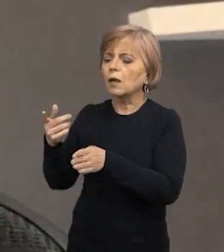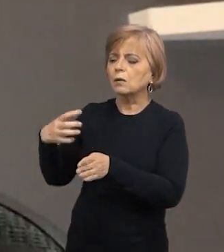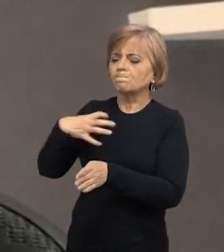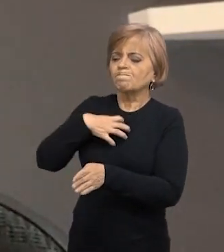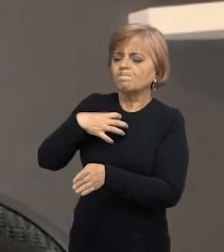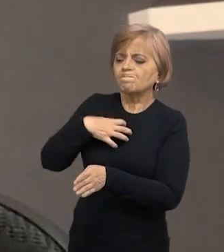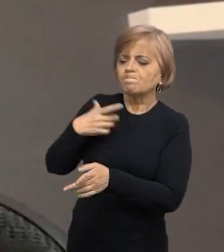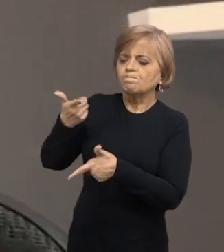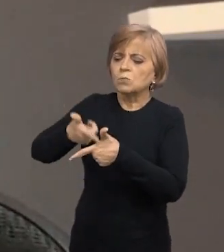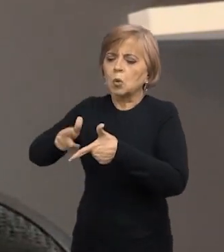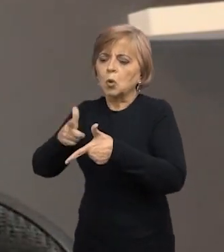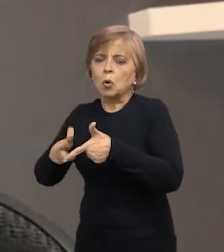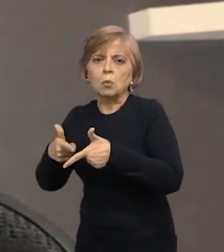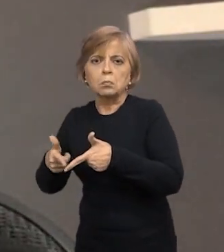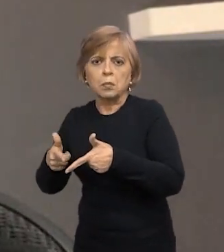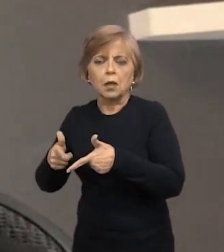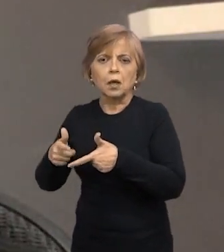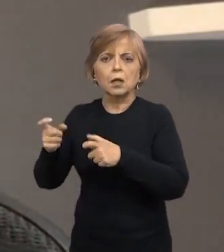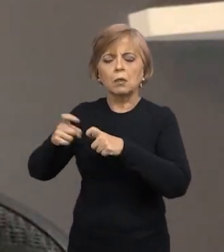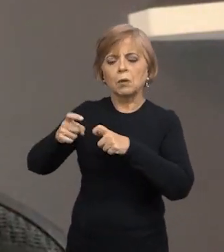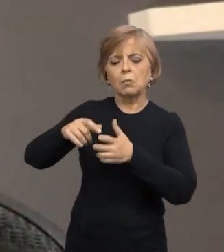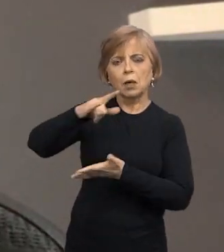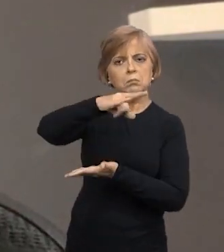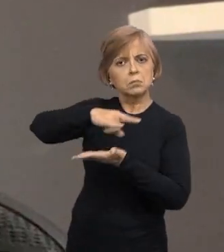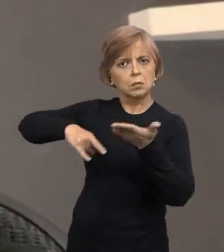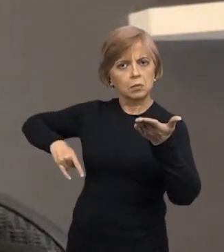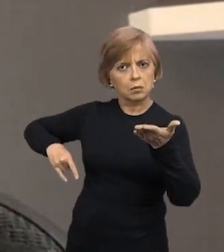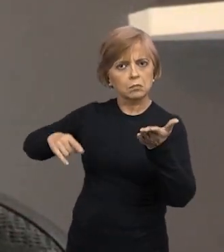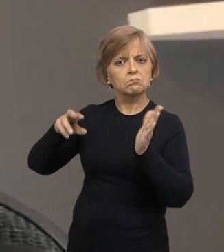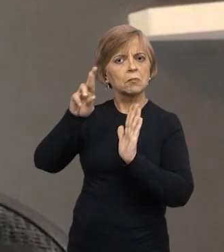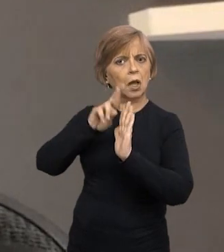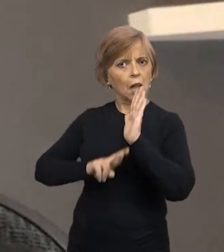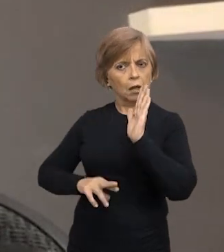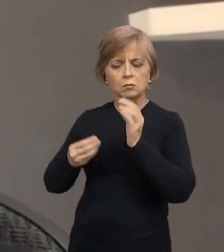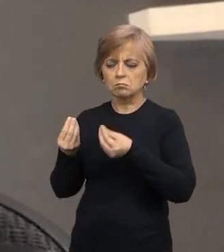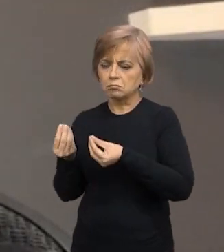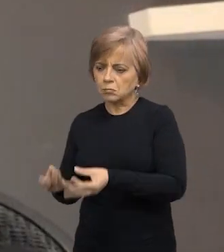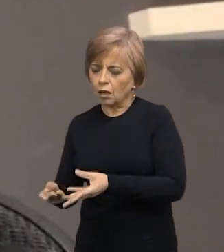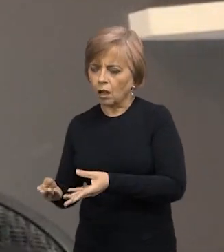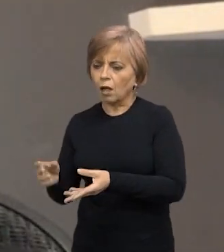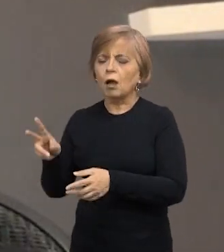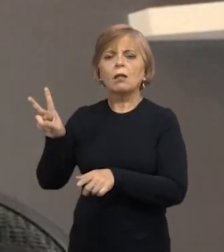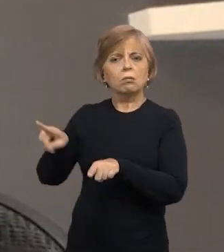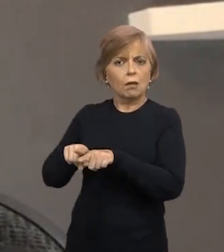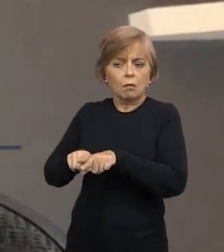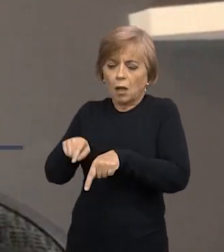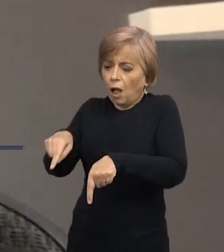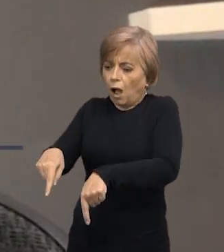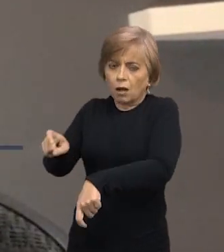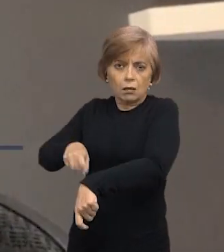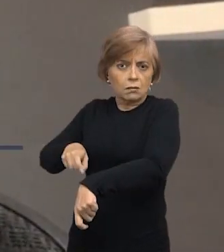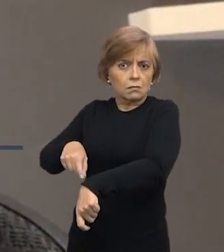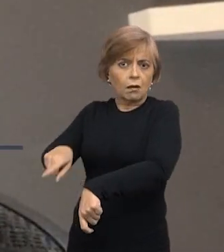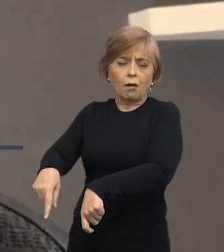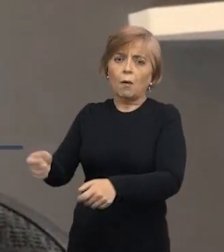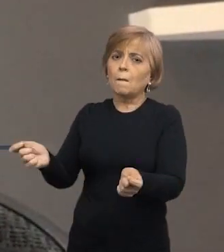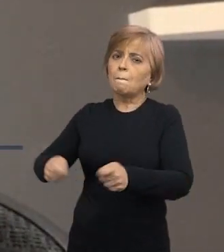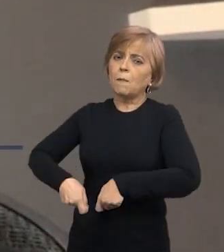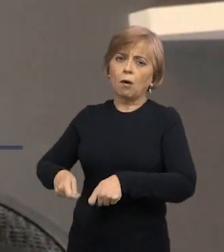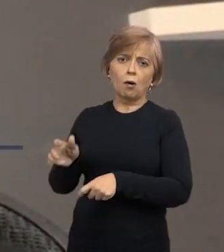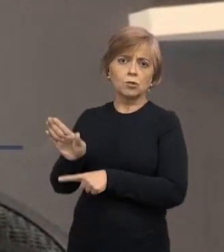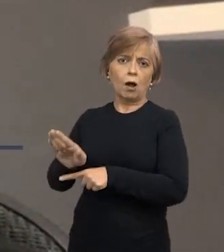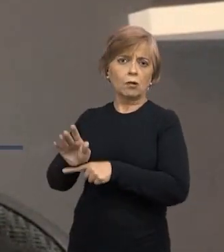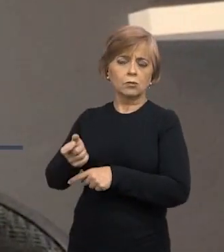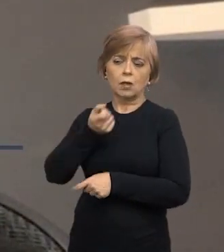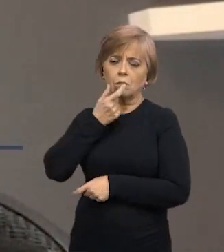apresentam, dão o diagnóstico da doença e, se possível, prestam os cuidados médicos necessários ali mesmo.